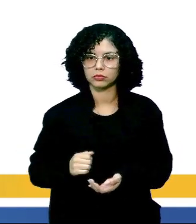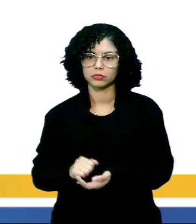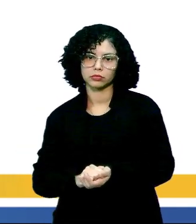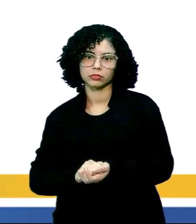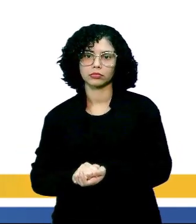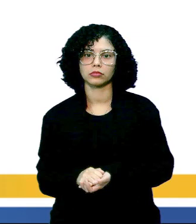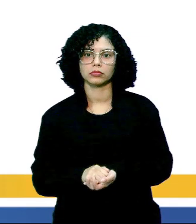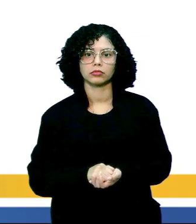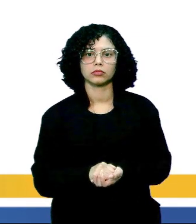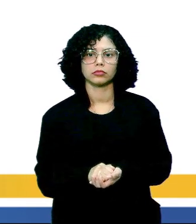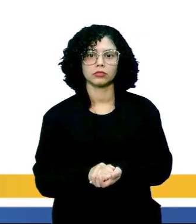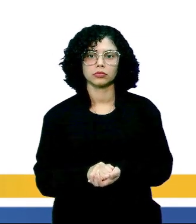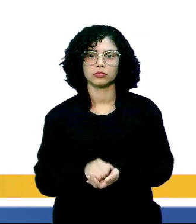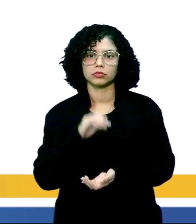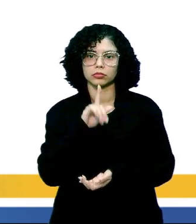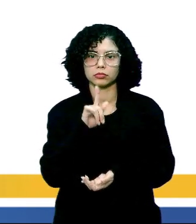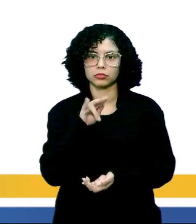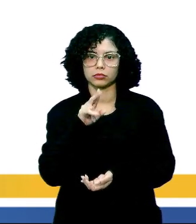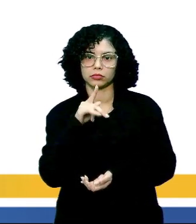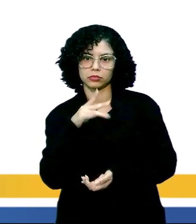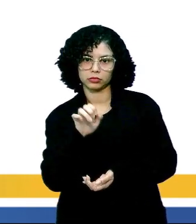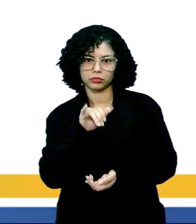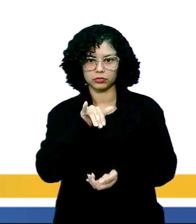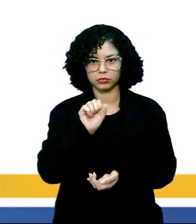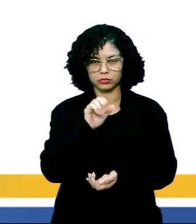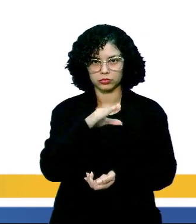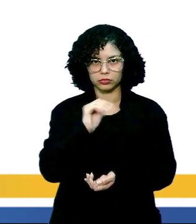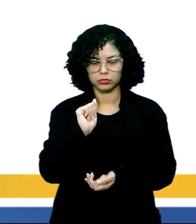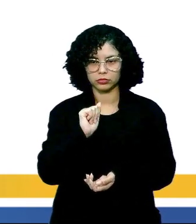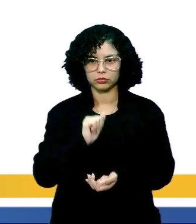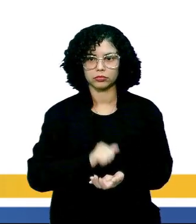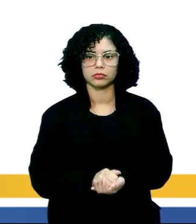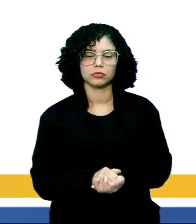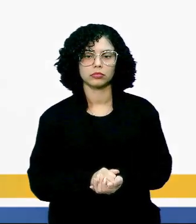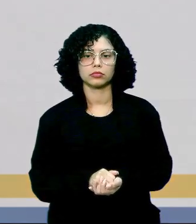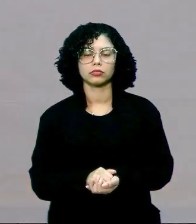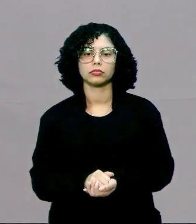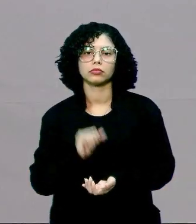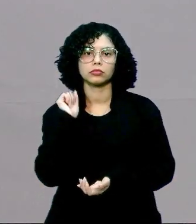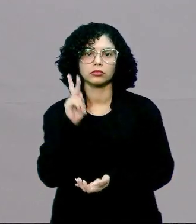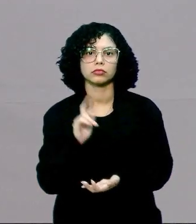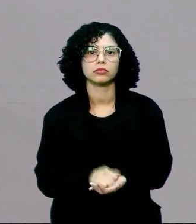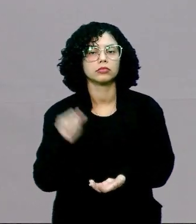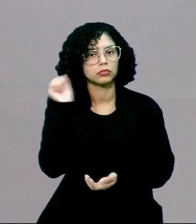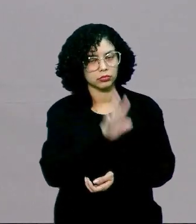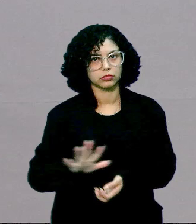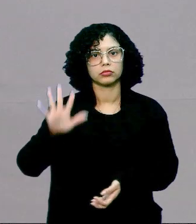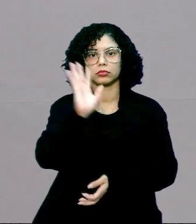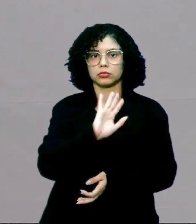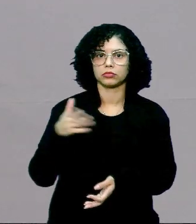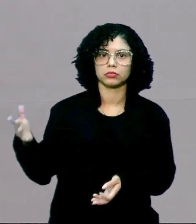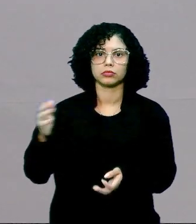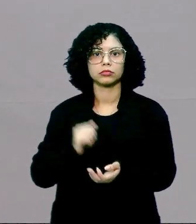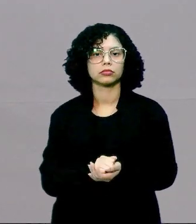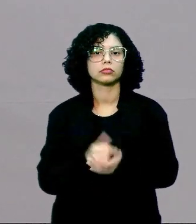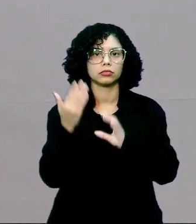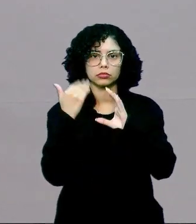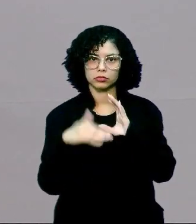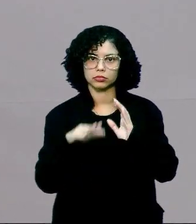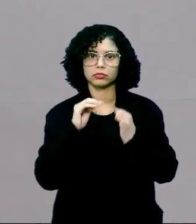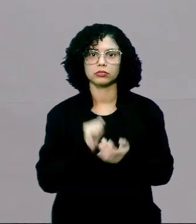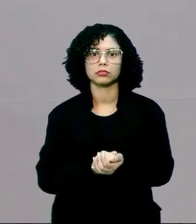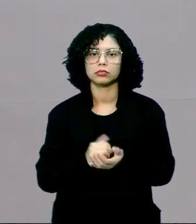falsificação. E nós temos o phishing, que seria o golpe ou uma isca, ok? Geralmente, quando chegam